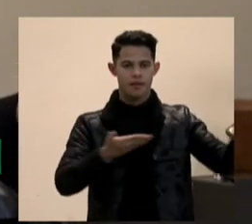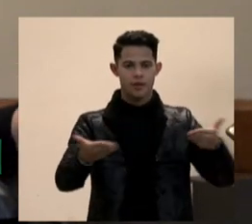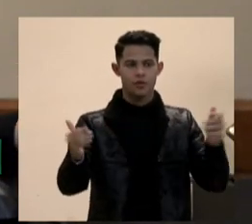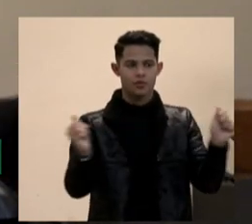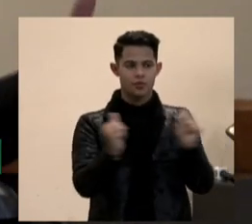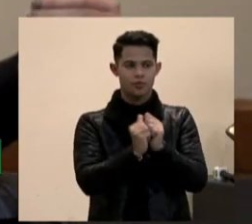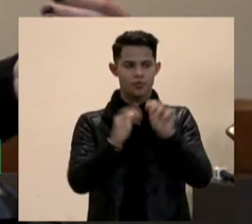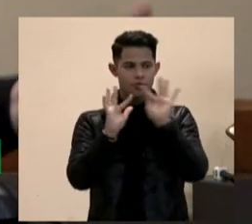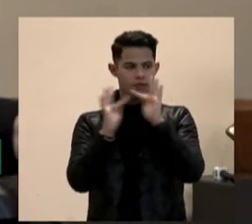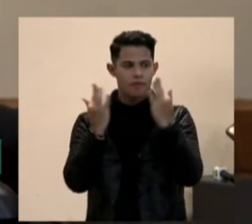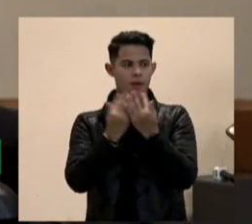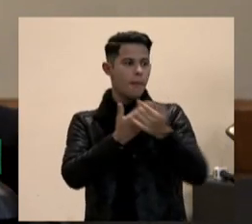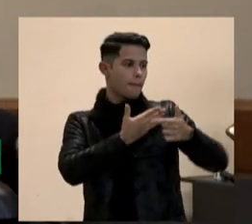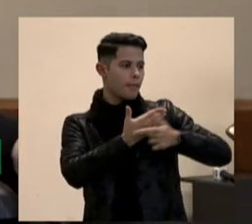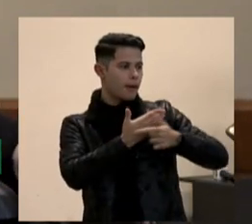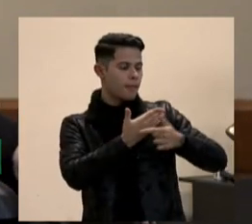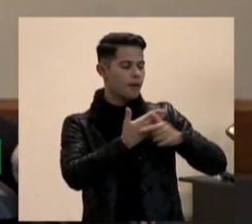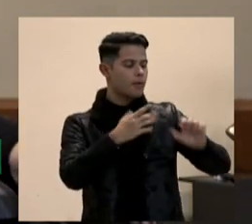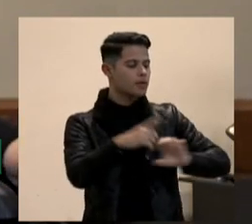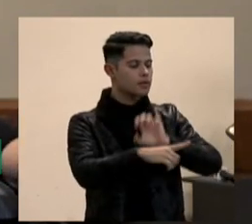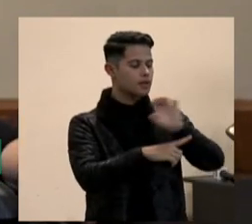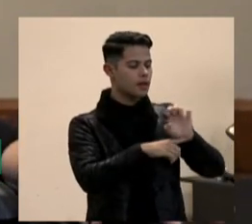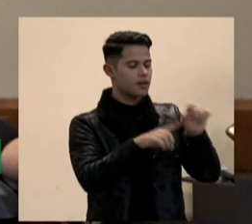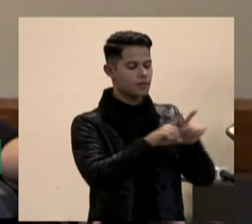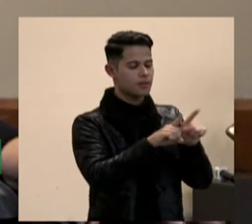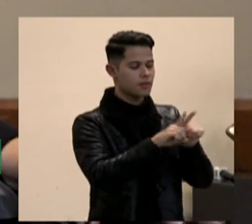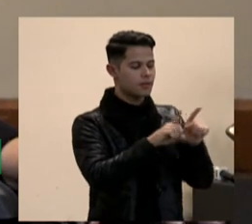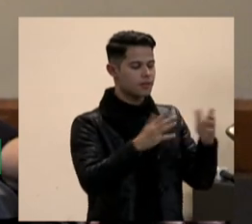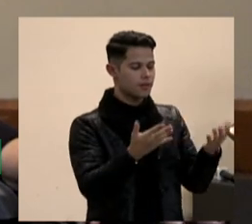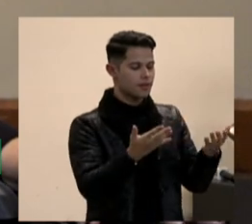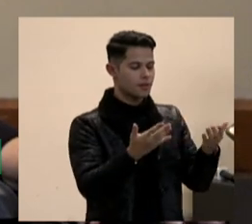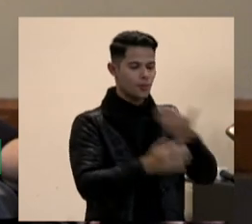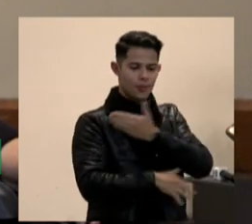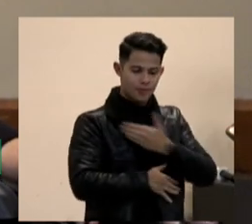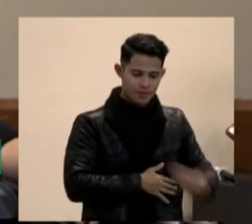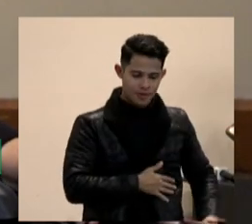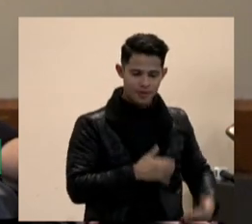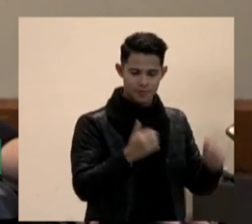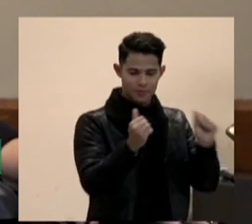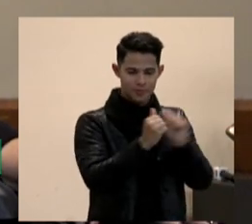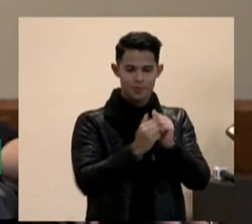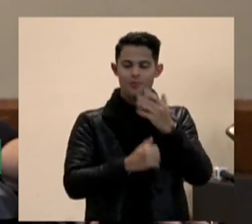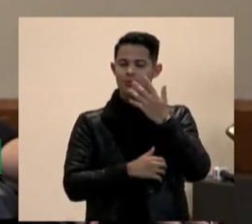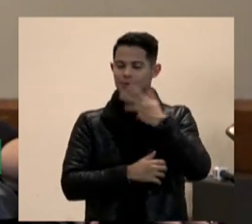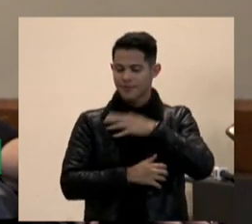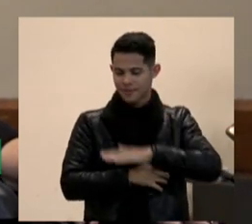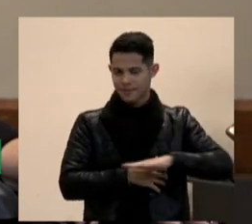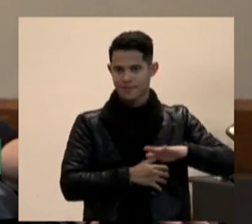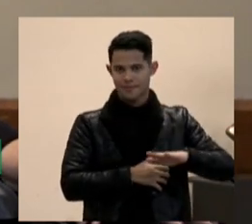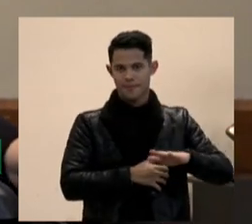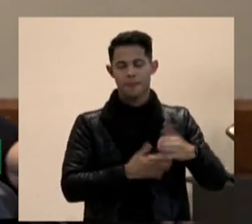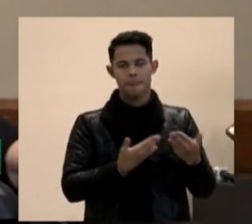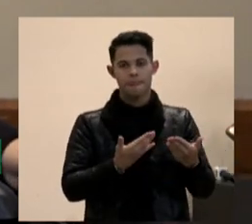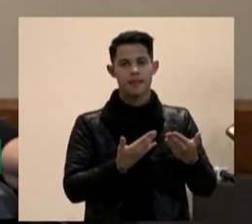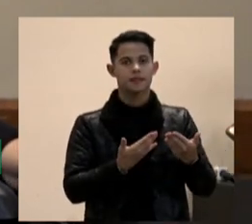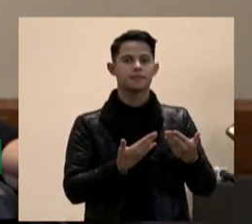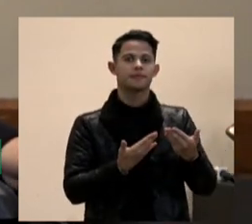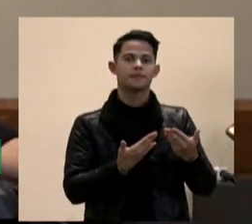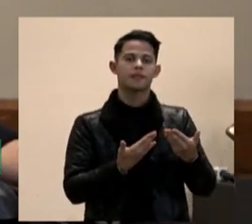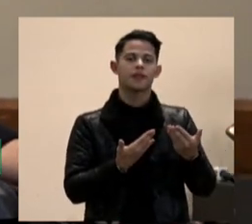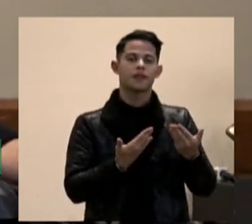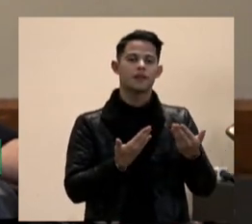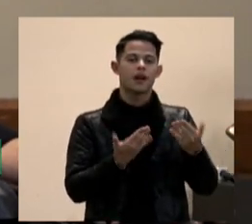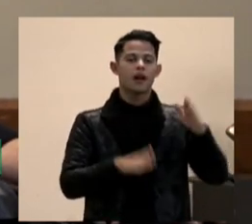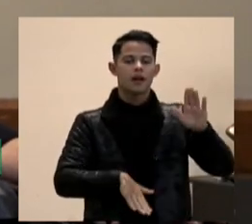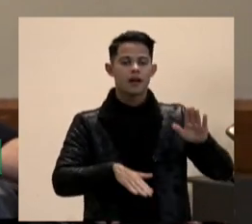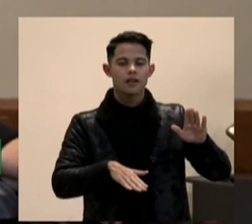família, da sociedade, né, na educação e do cuidado com as crianças pequenas, tem sido muito compartilhado, quase que